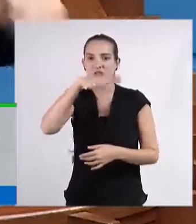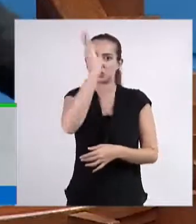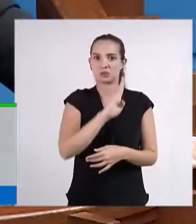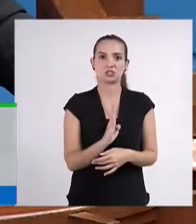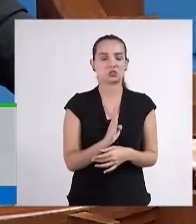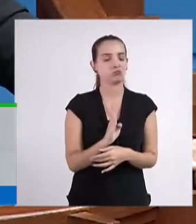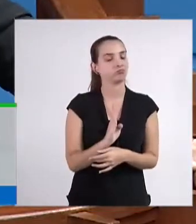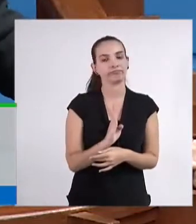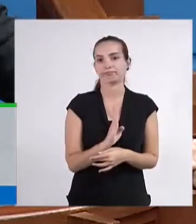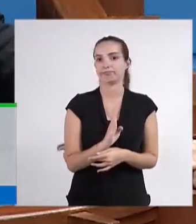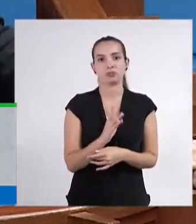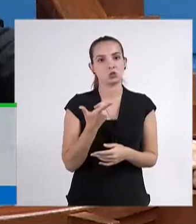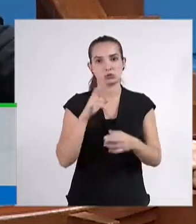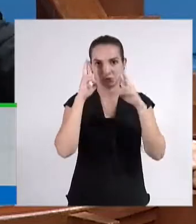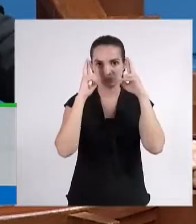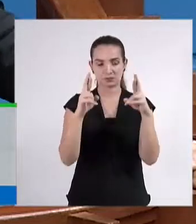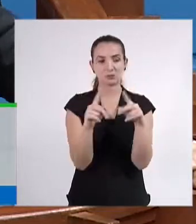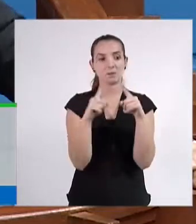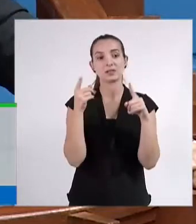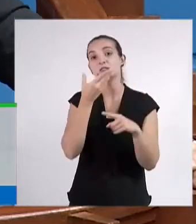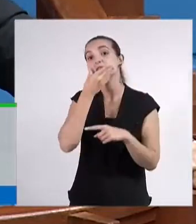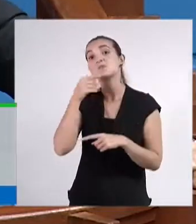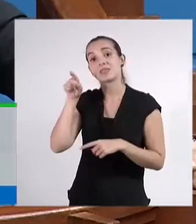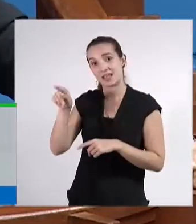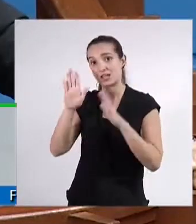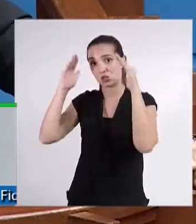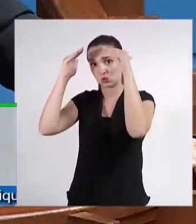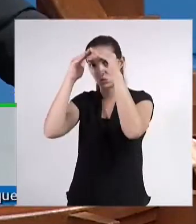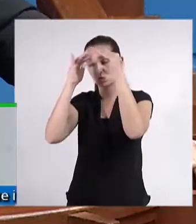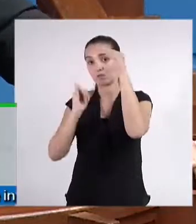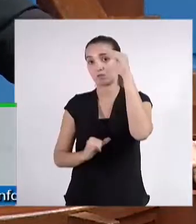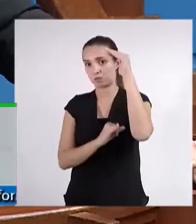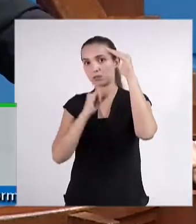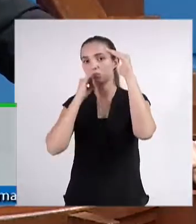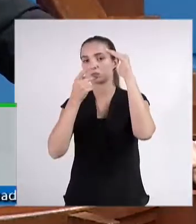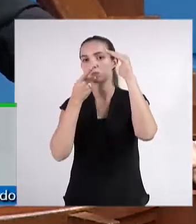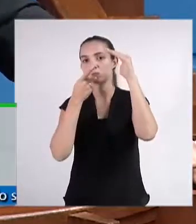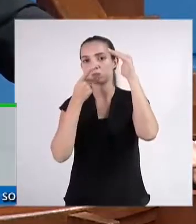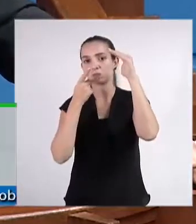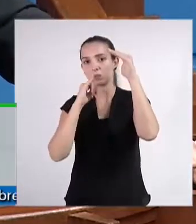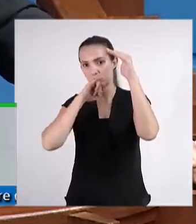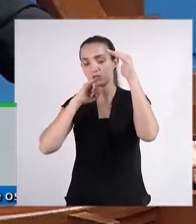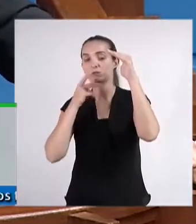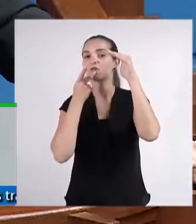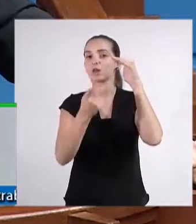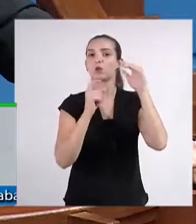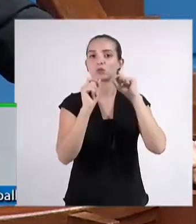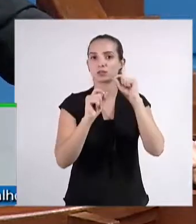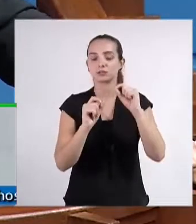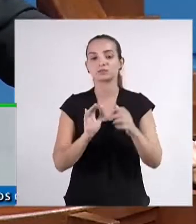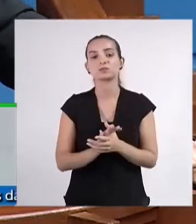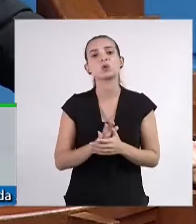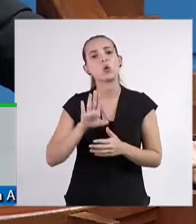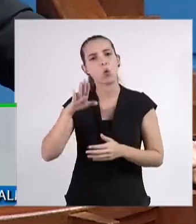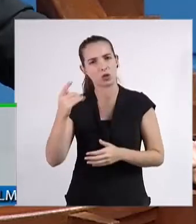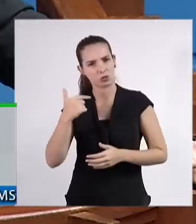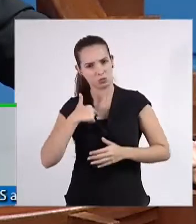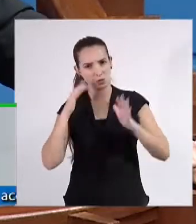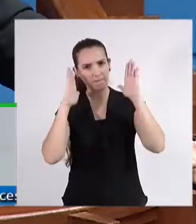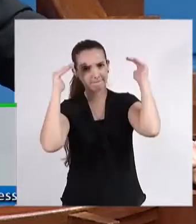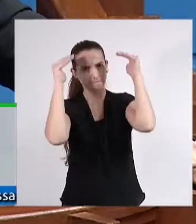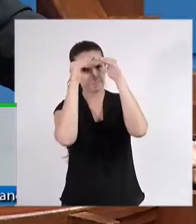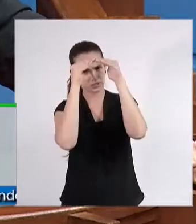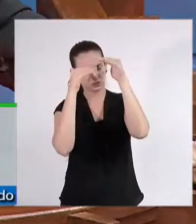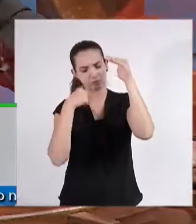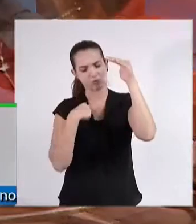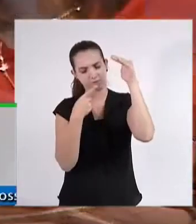frase memorável. Ele disse assim: quando eu falo dos